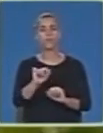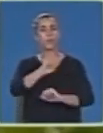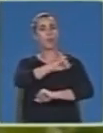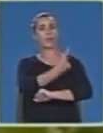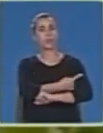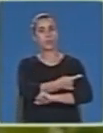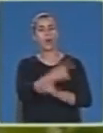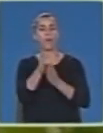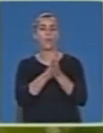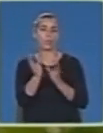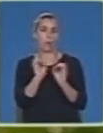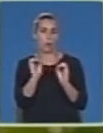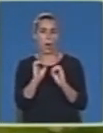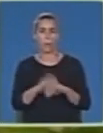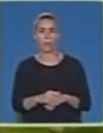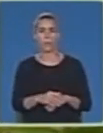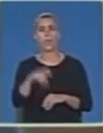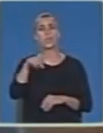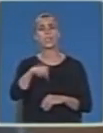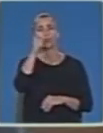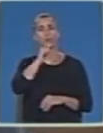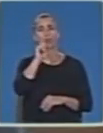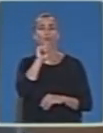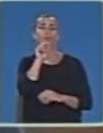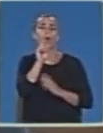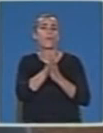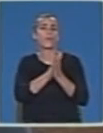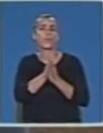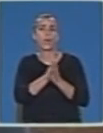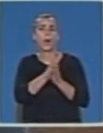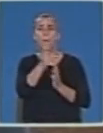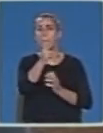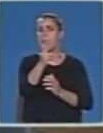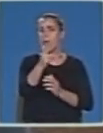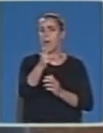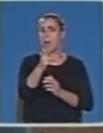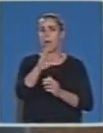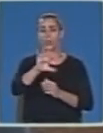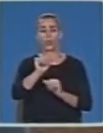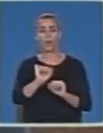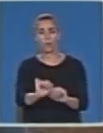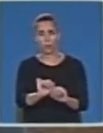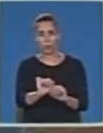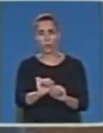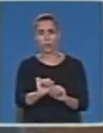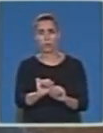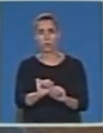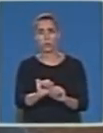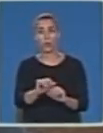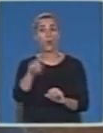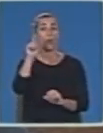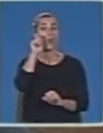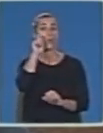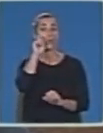potencial desaproveitado. O artesanato aqui dos Açores poderia ser utilizado com madeiras regionais de cá, que era uma forma também o turista,